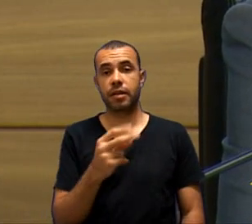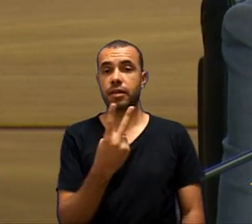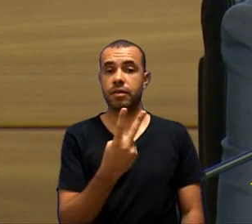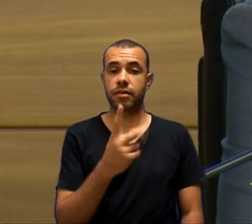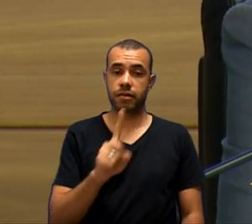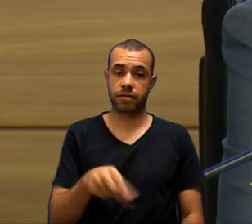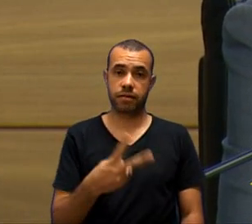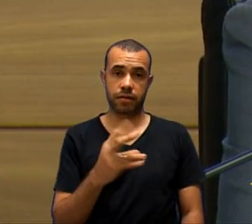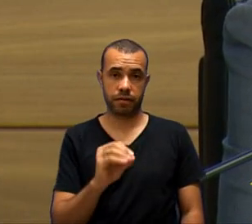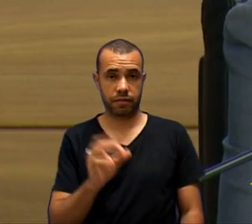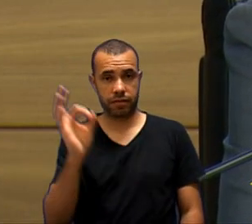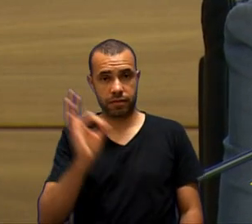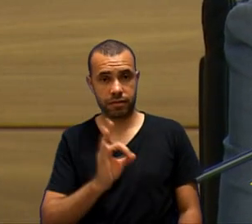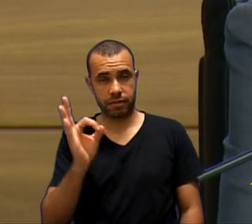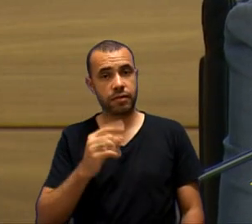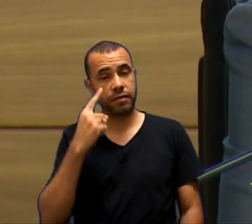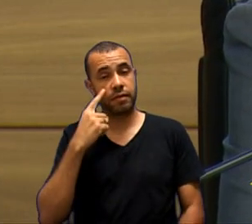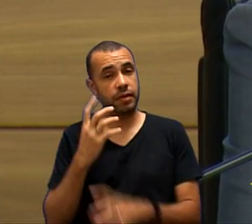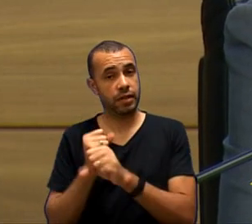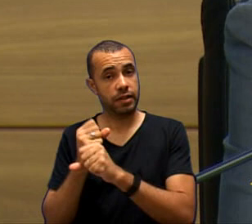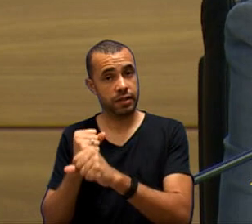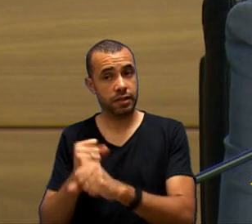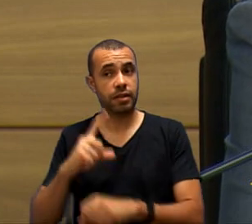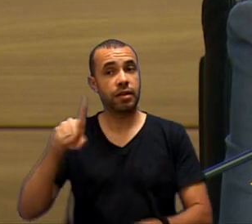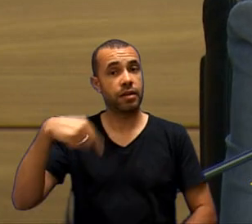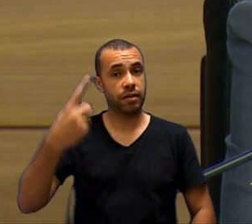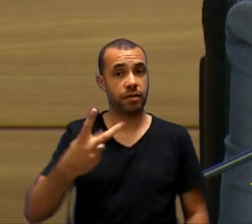2,20% para o exercício de 2020.